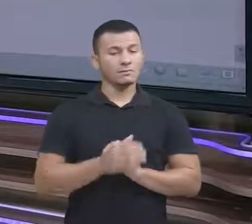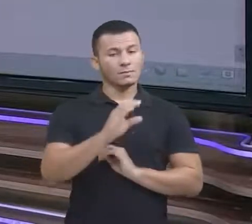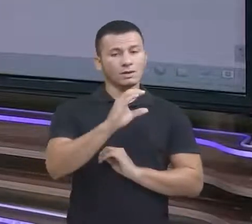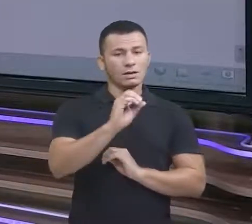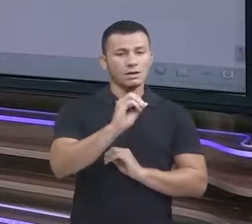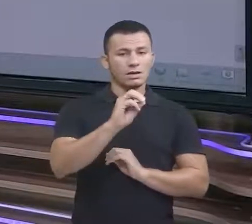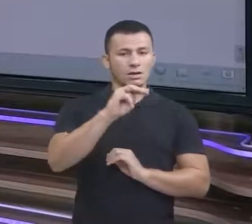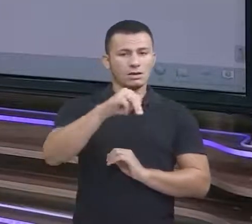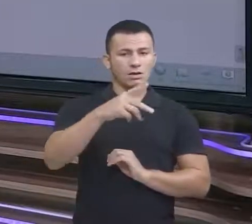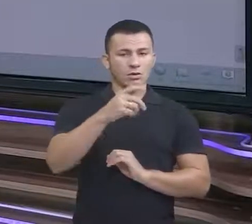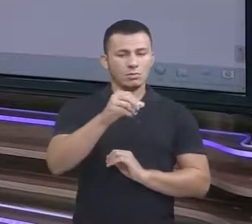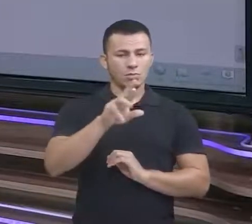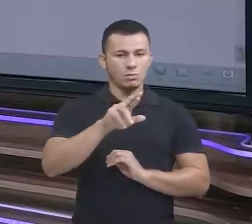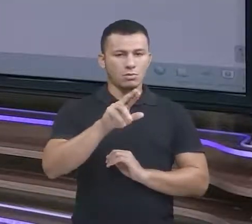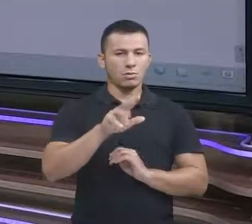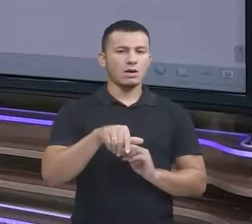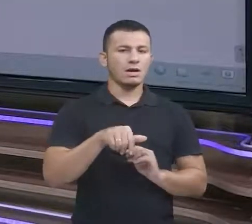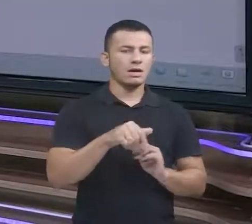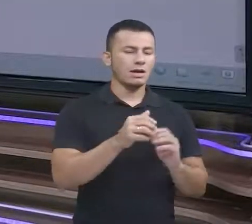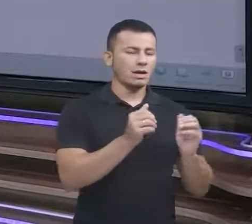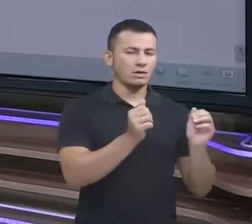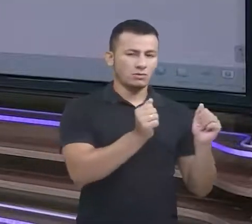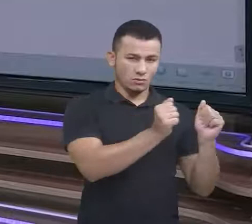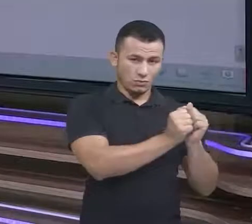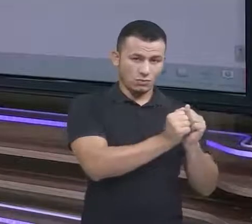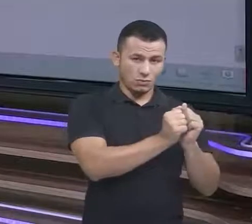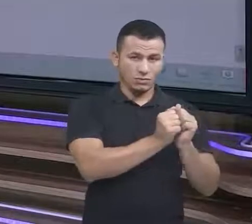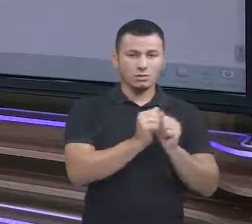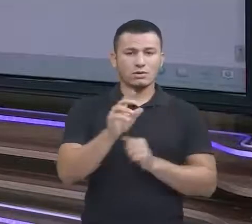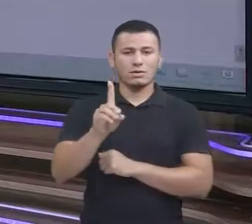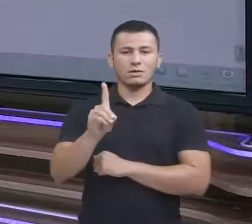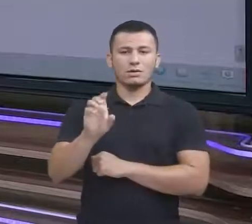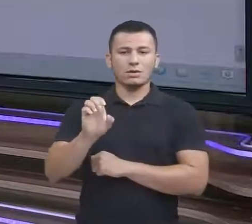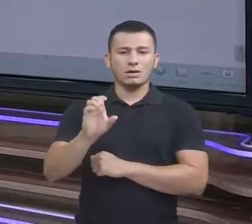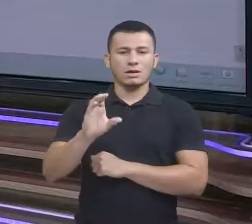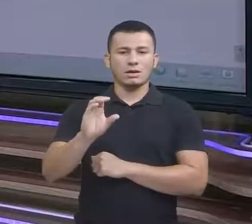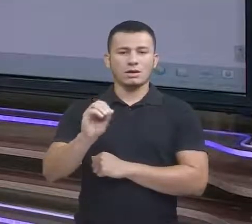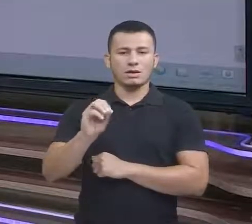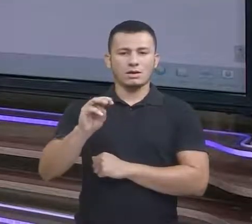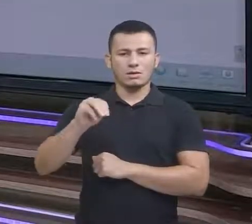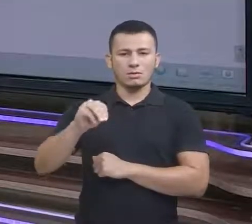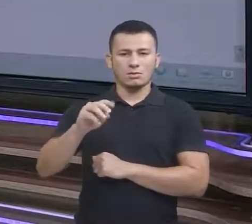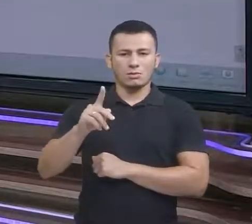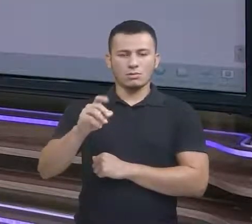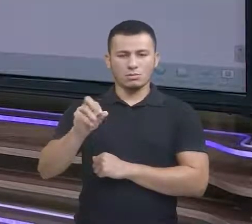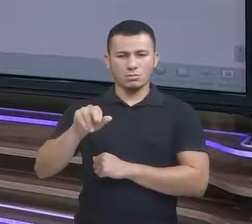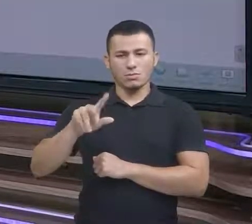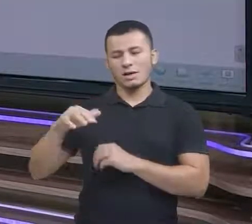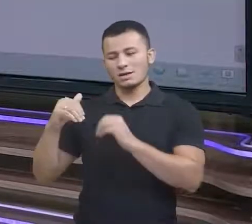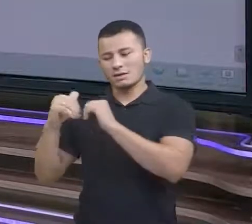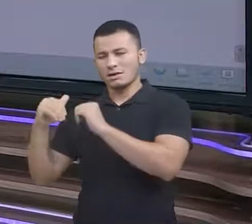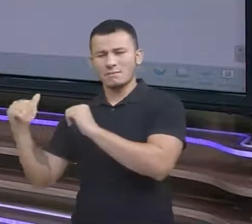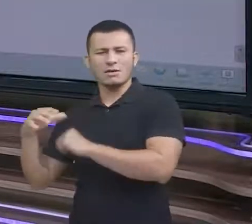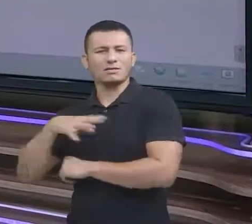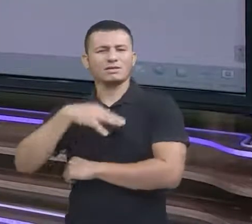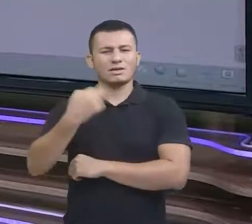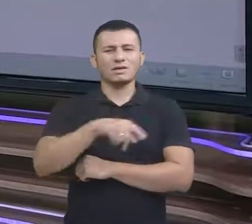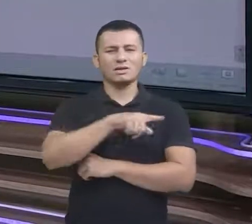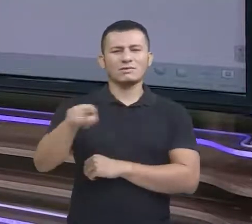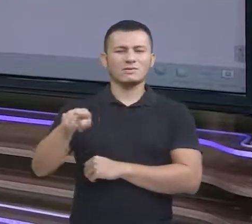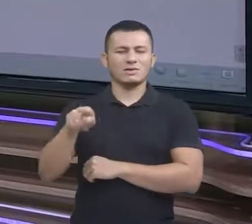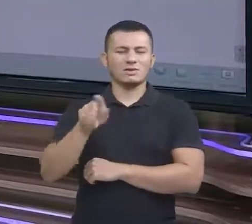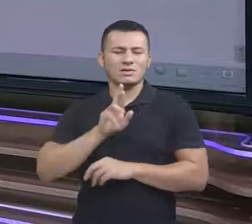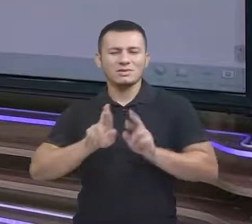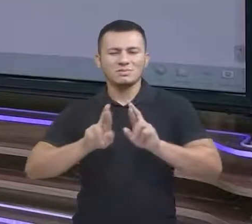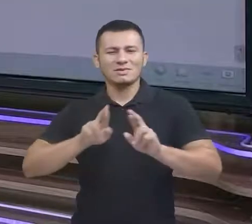eu junto seu decomponho eu separo tenho certeza que é o certo acertaram no